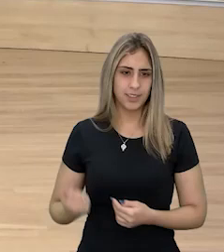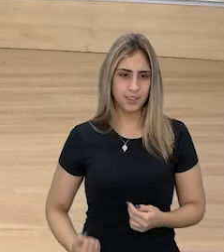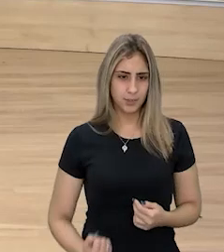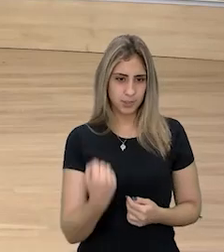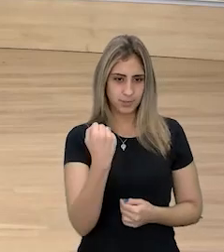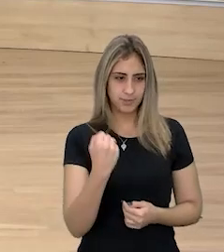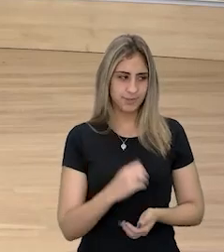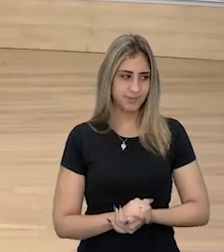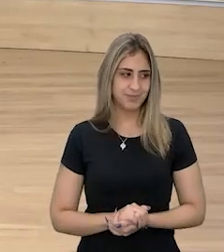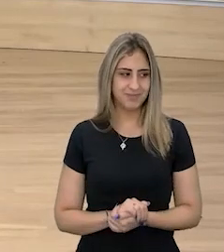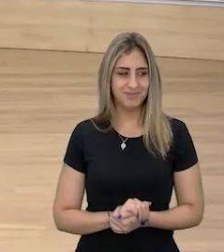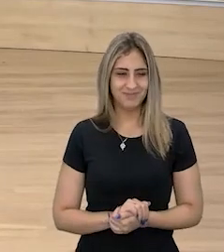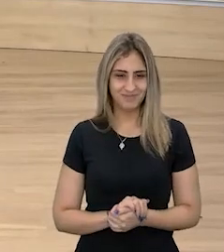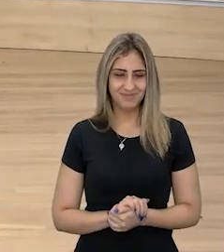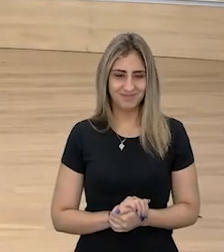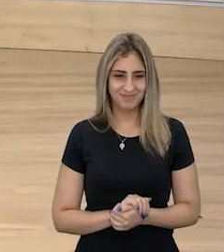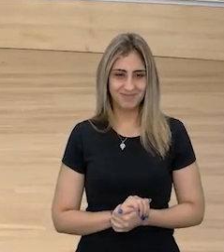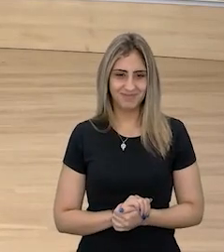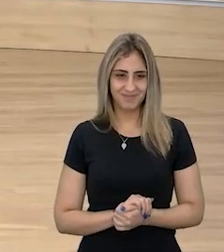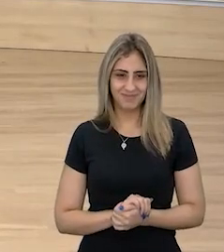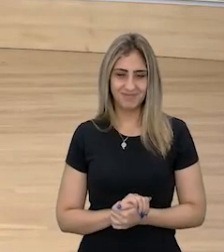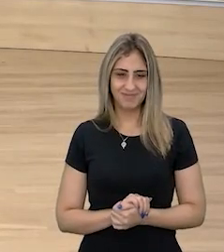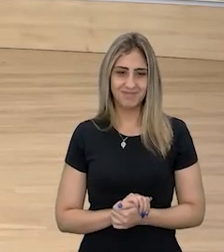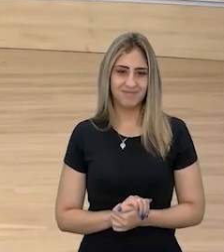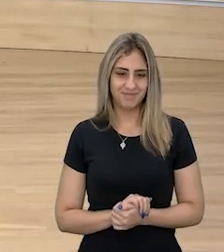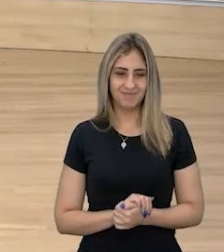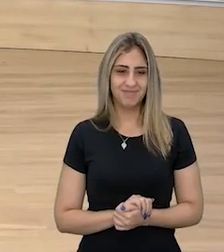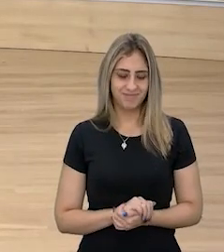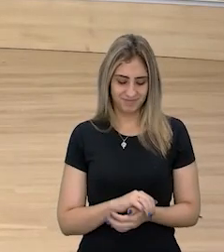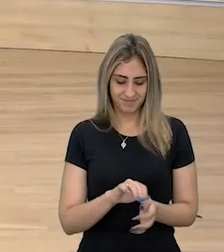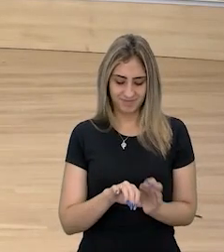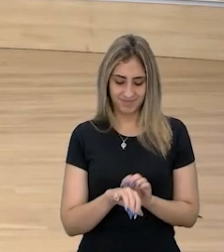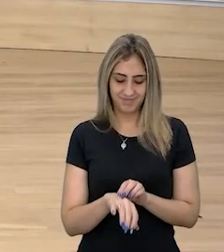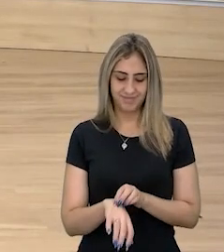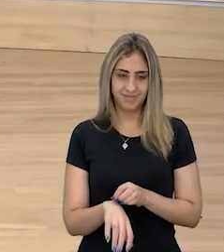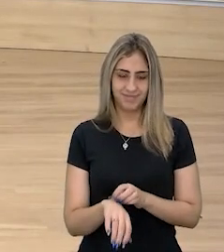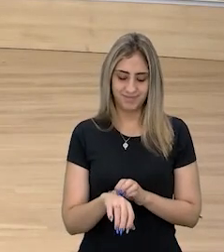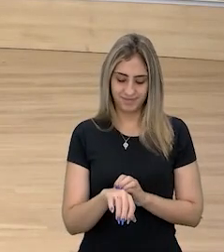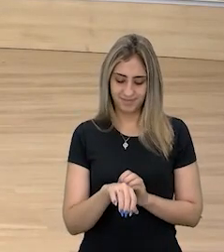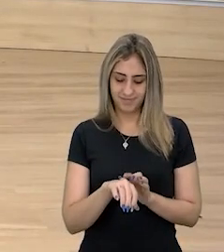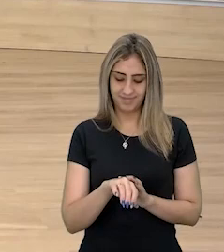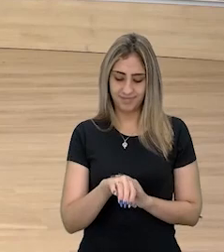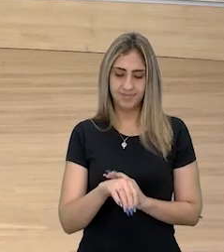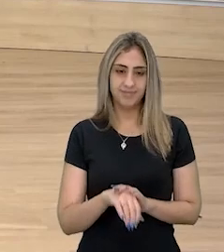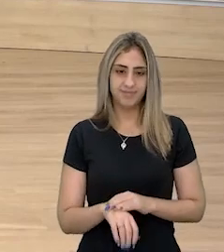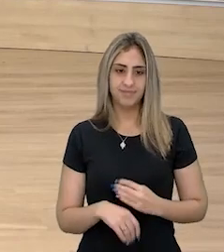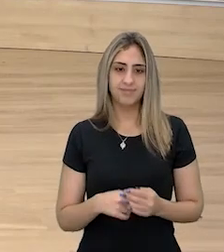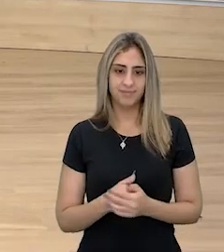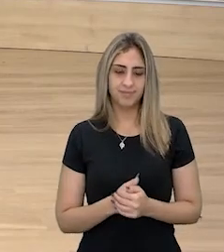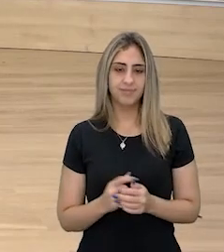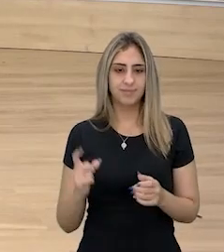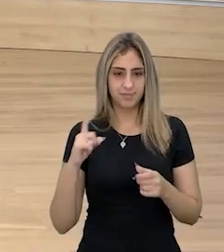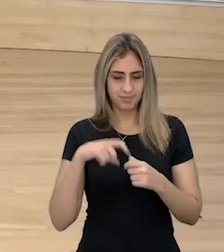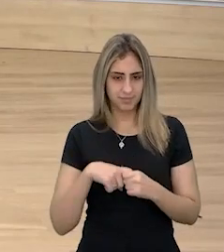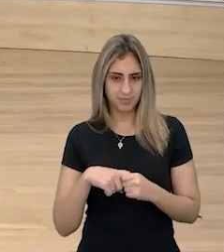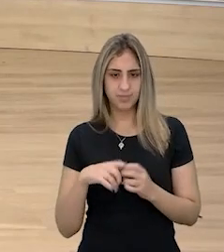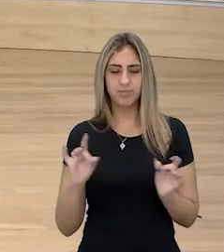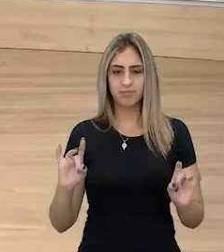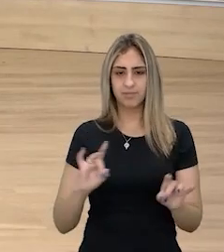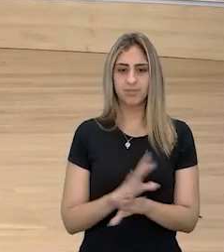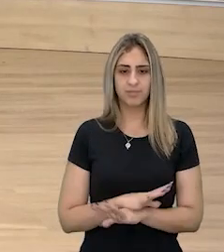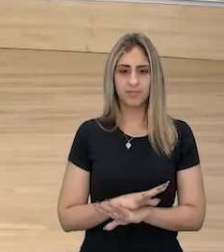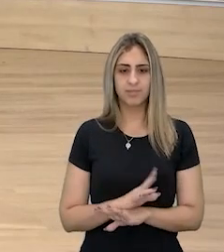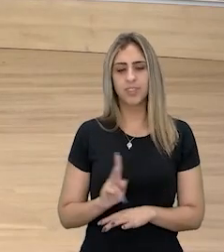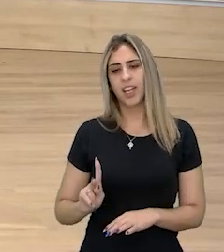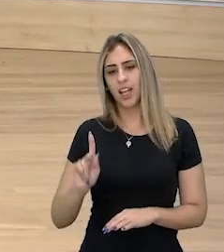Virei. Outro Maigiri. Tá. Caí aqui, Urazuki, um gancho. E? Volto e termino. Aí